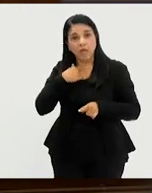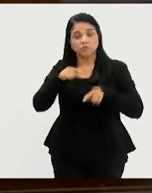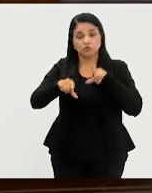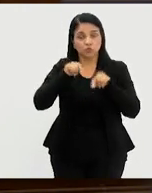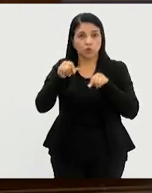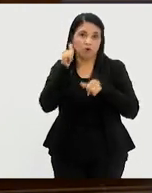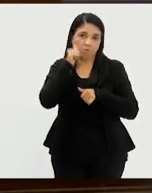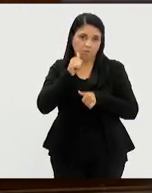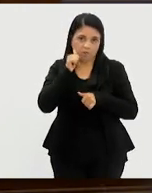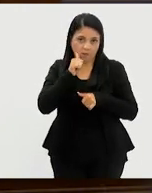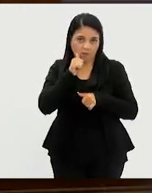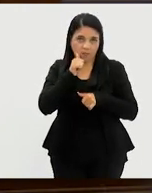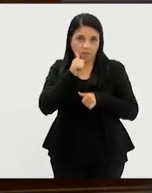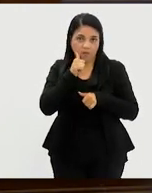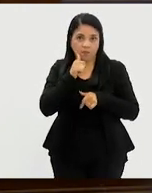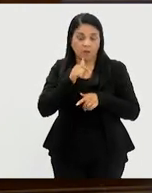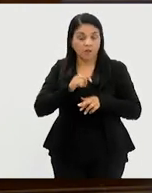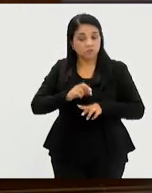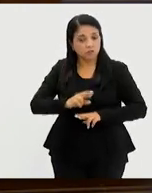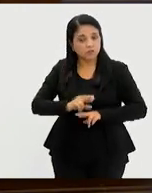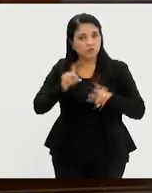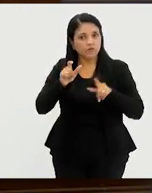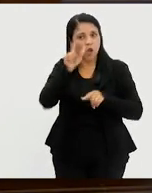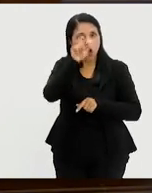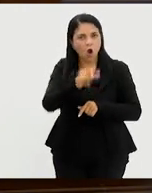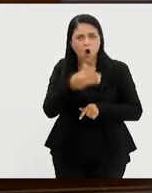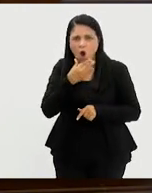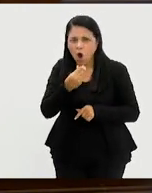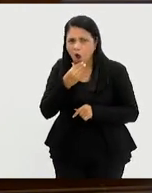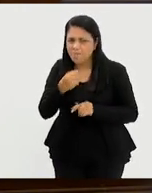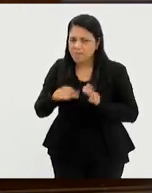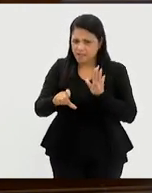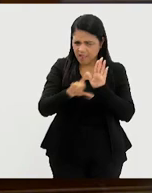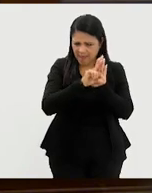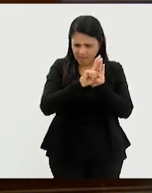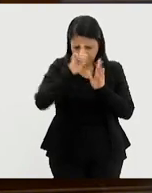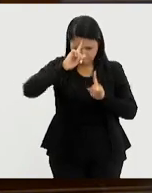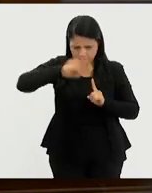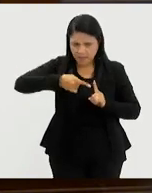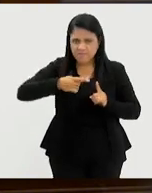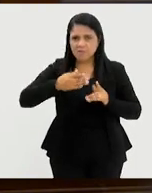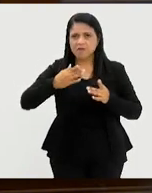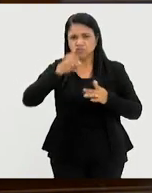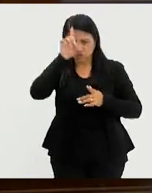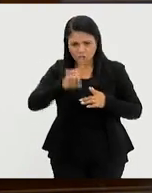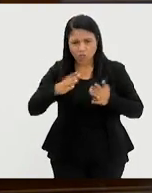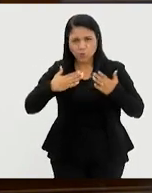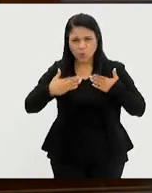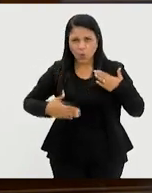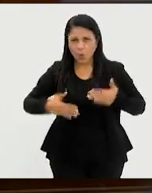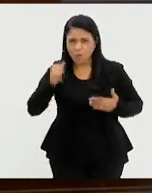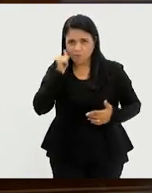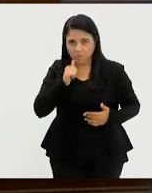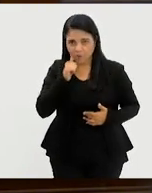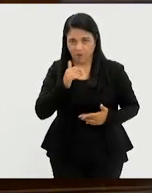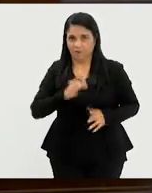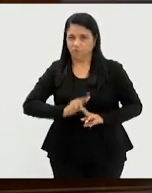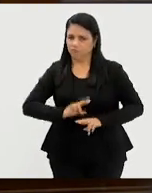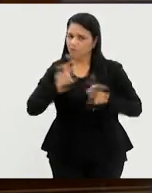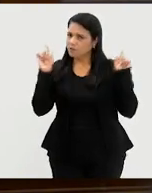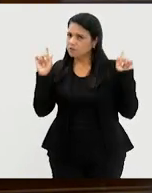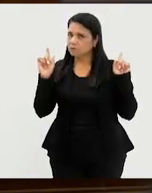não sobre a vontade de homens que querem legislar sobre o corpo dessas mulheres então que a nossa